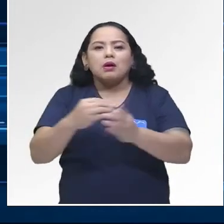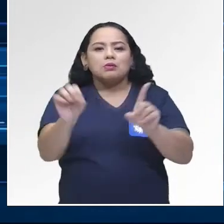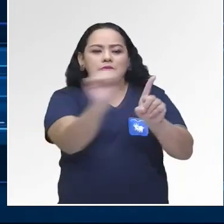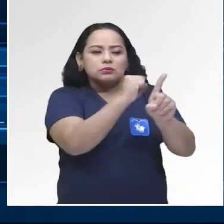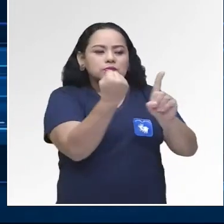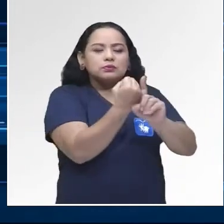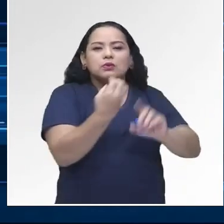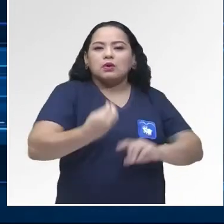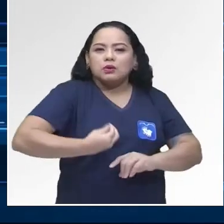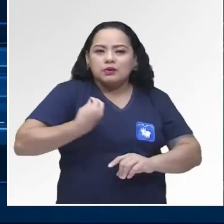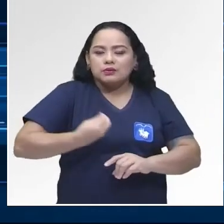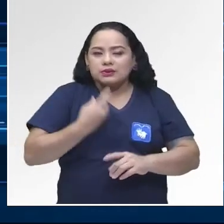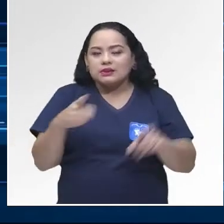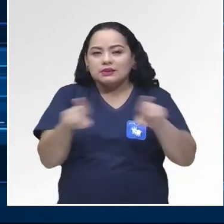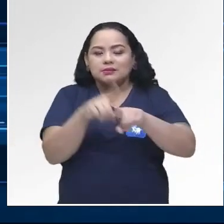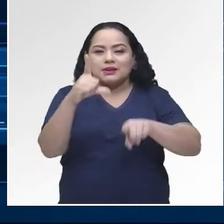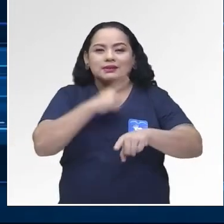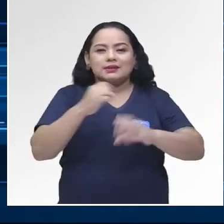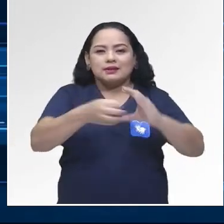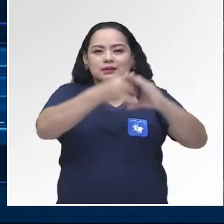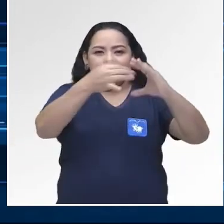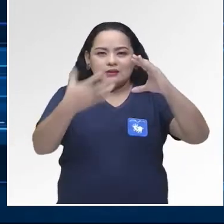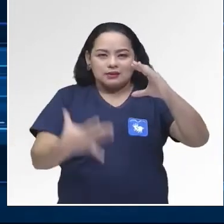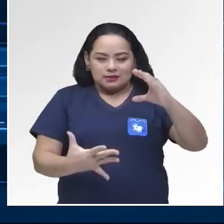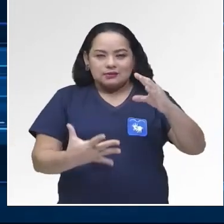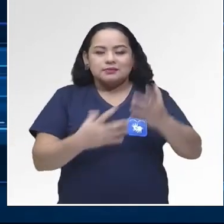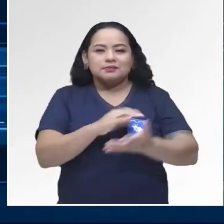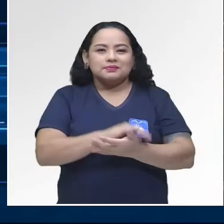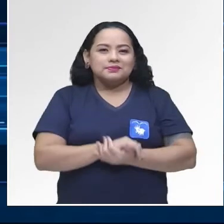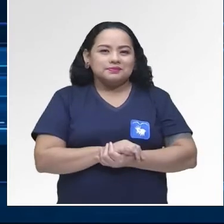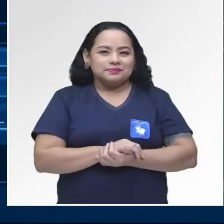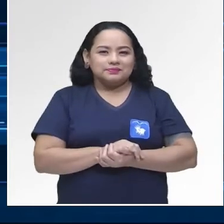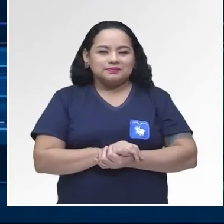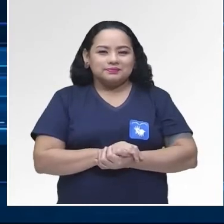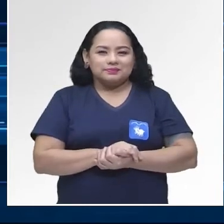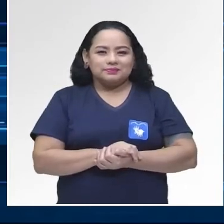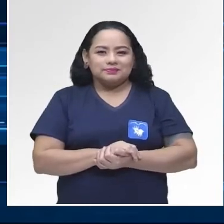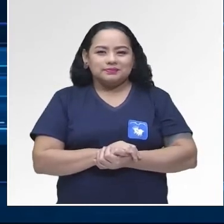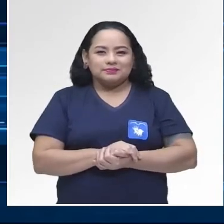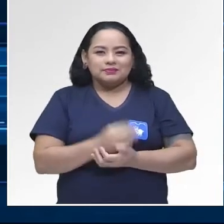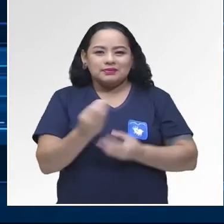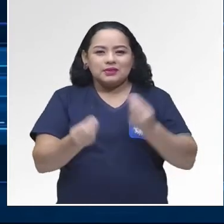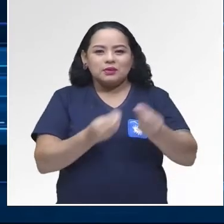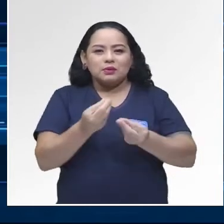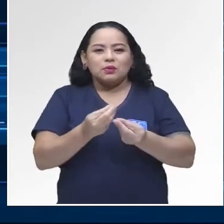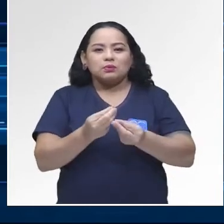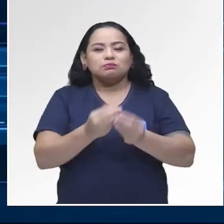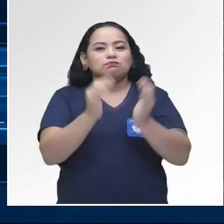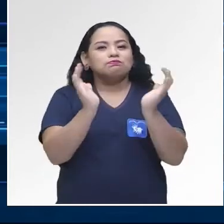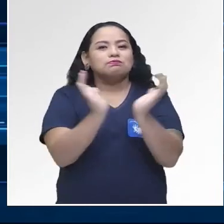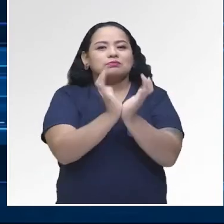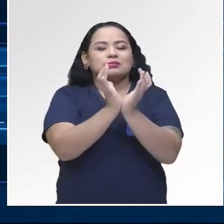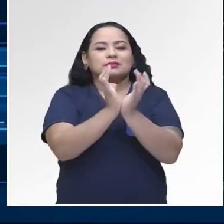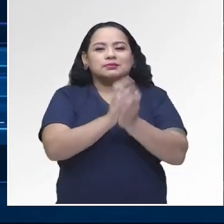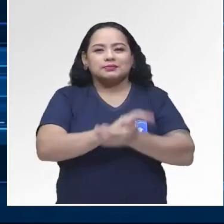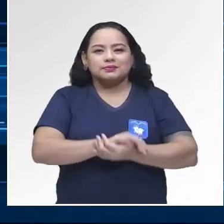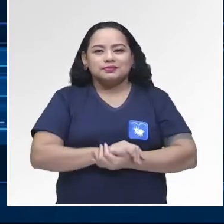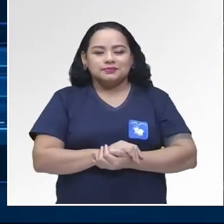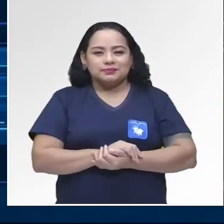e eles têm, então, esse caráter aí de tocar a coletividade.